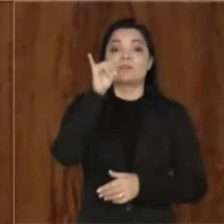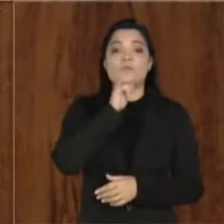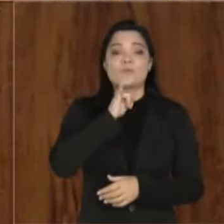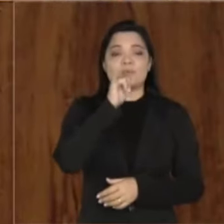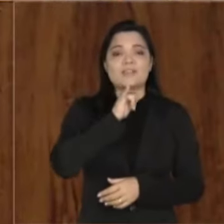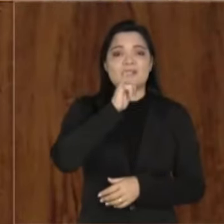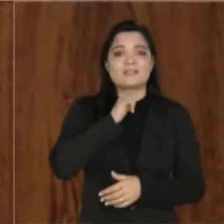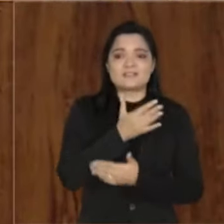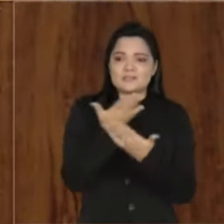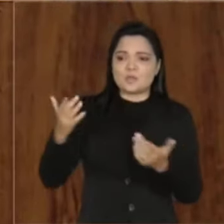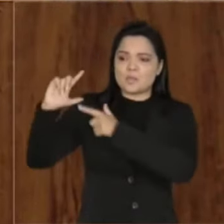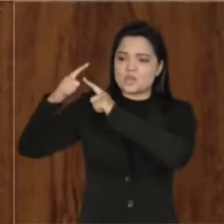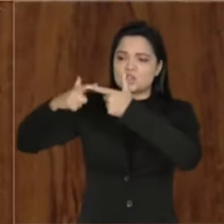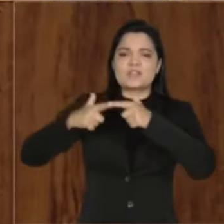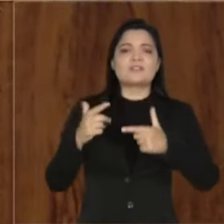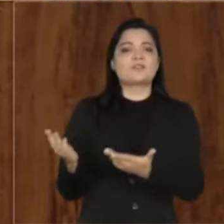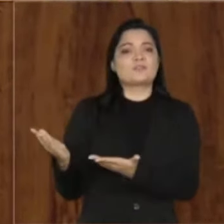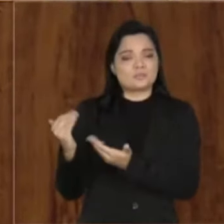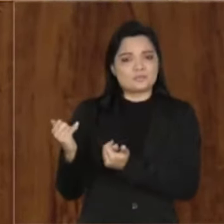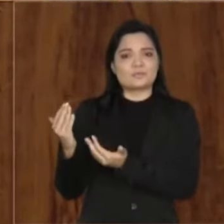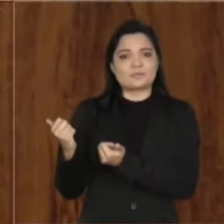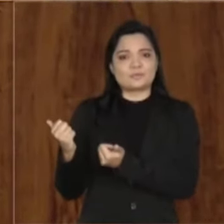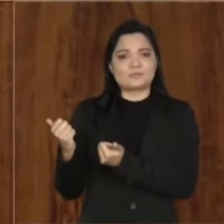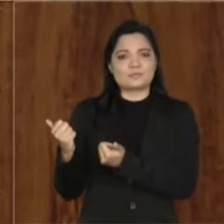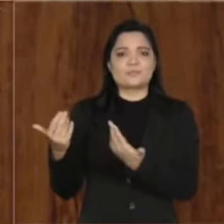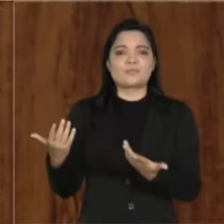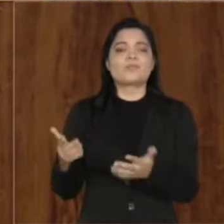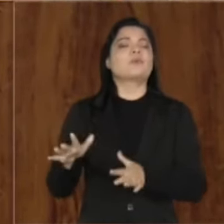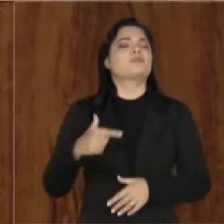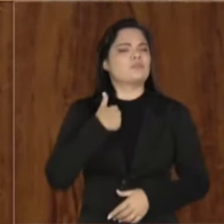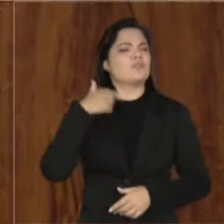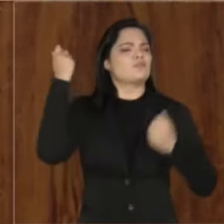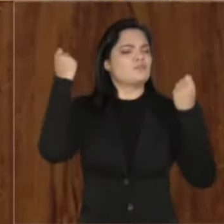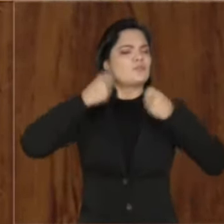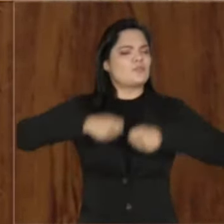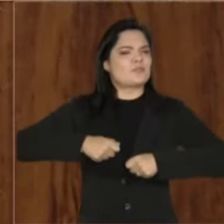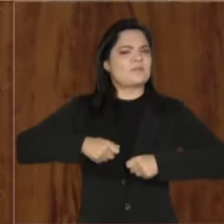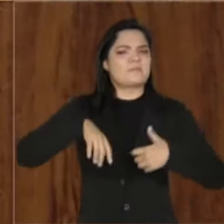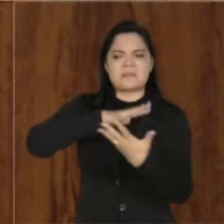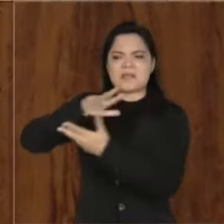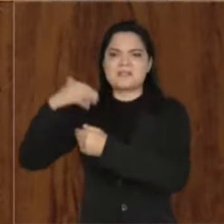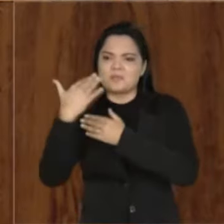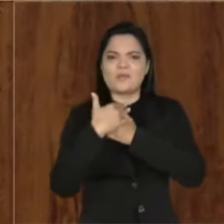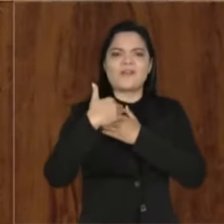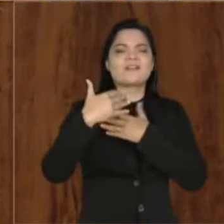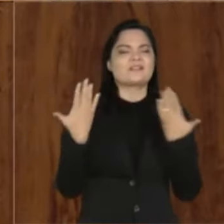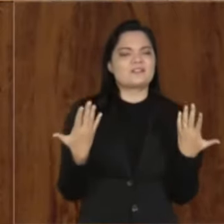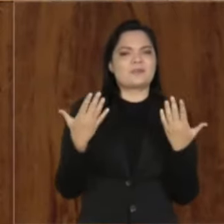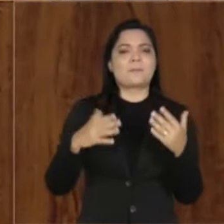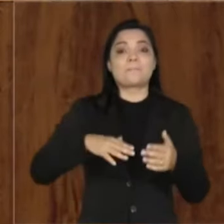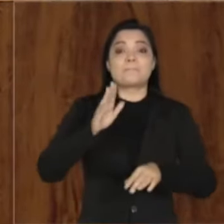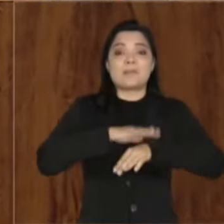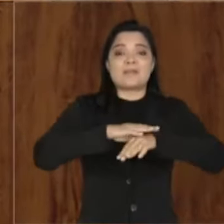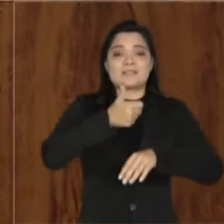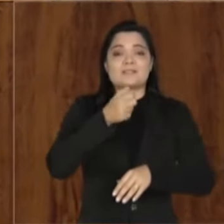para a geração dos mais novos, um exemplo para o mundo de que somos capazes de mais de 155 milhões de pessoas